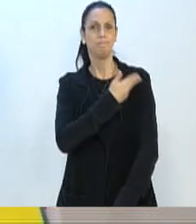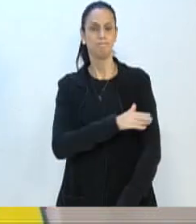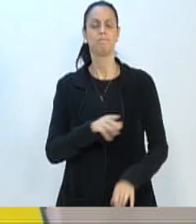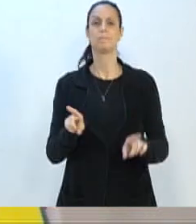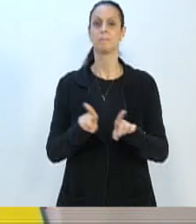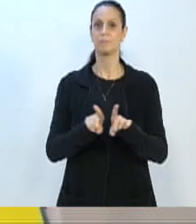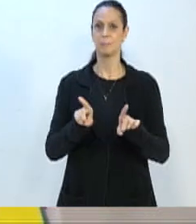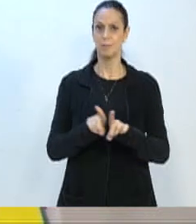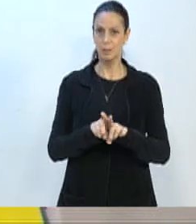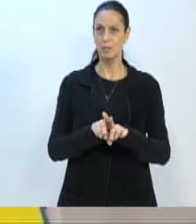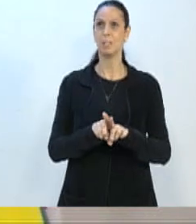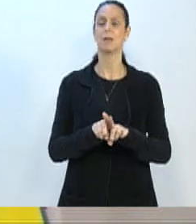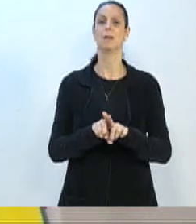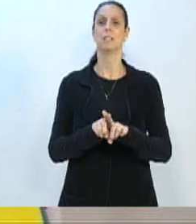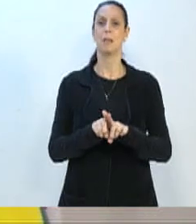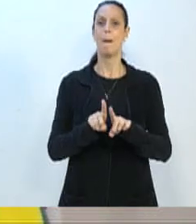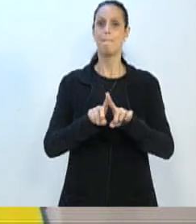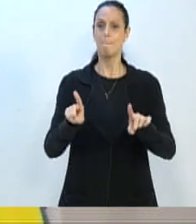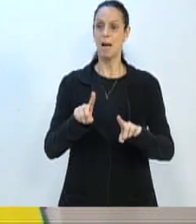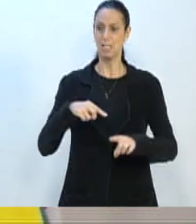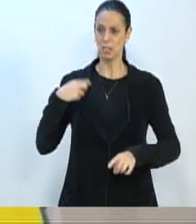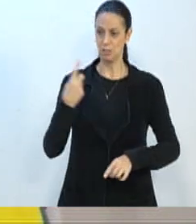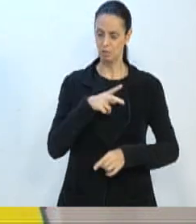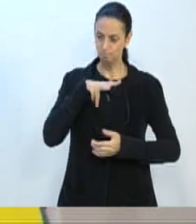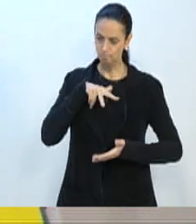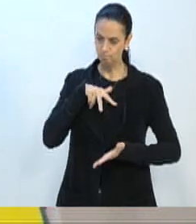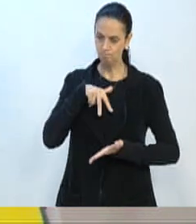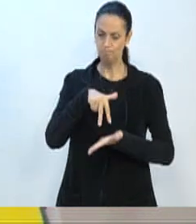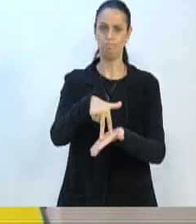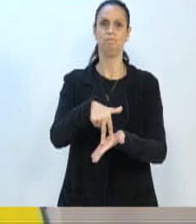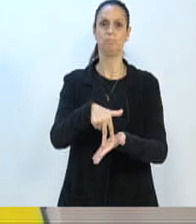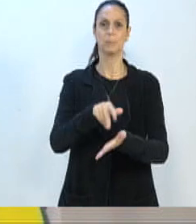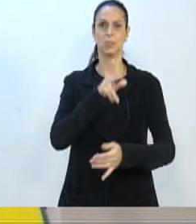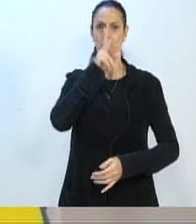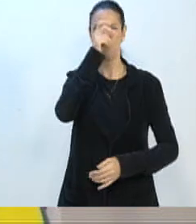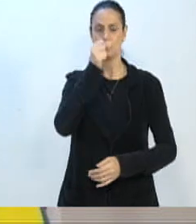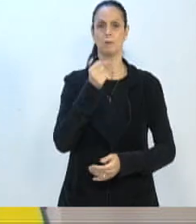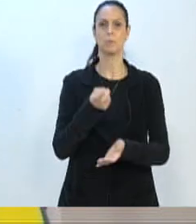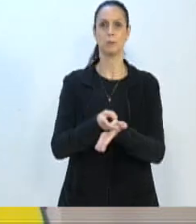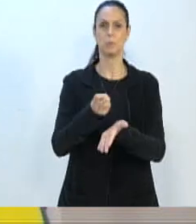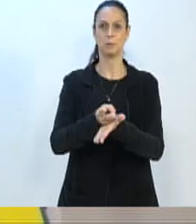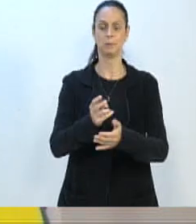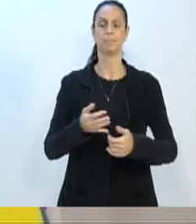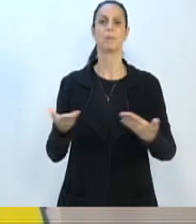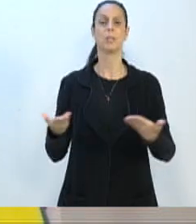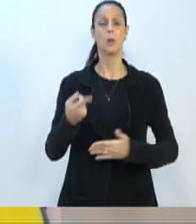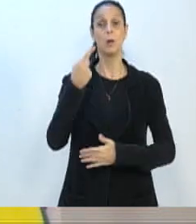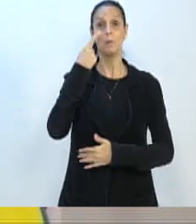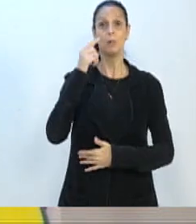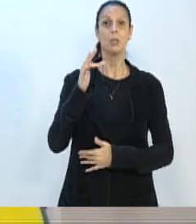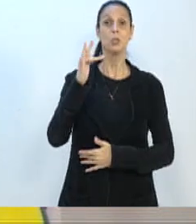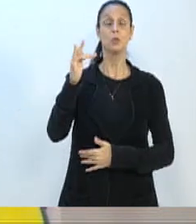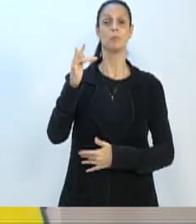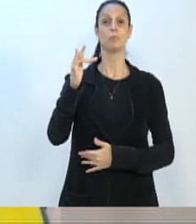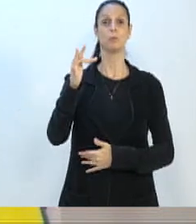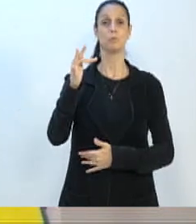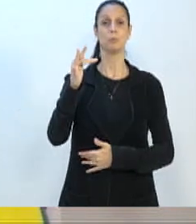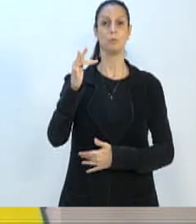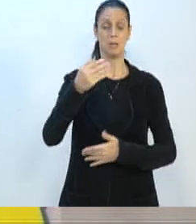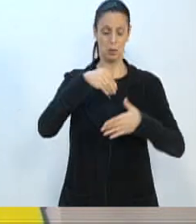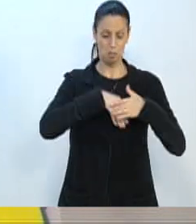só fortes resistem só fortes resistem agora olhar para frente sem mágoas